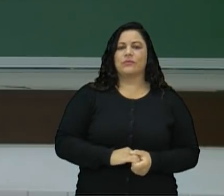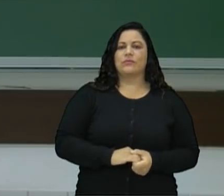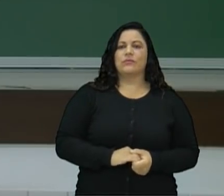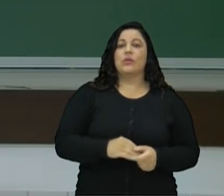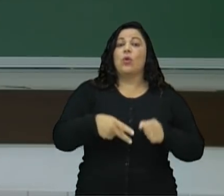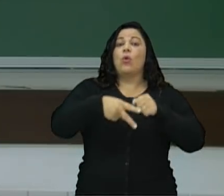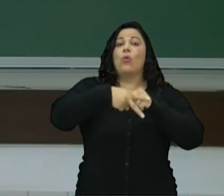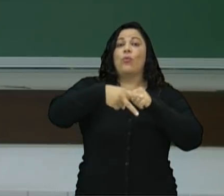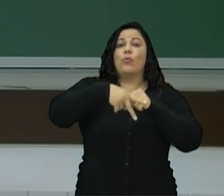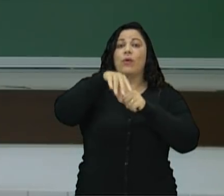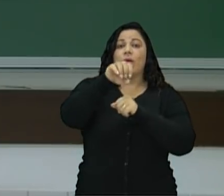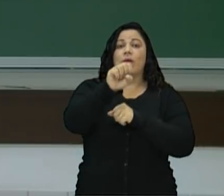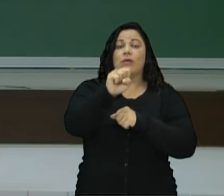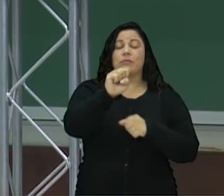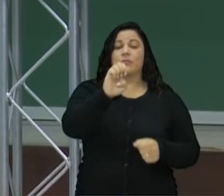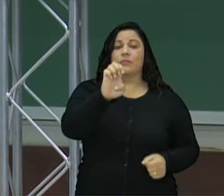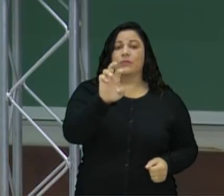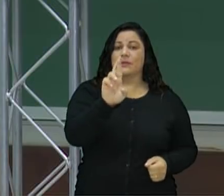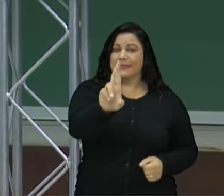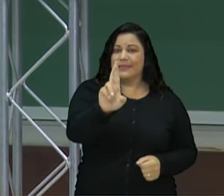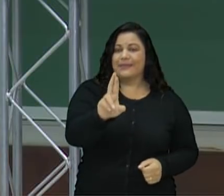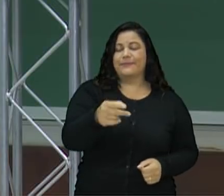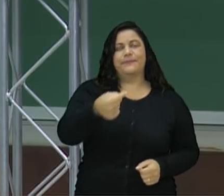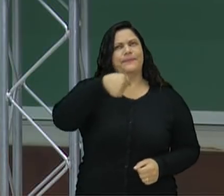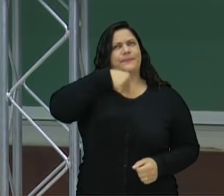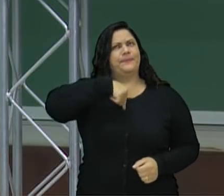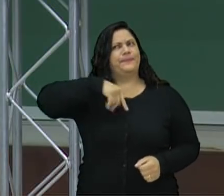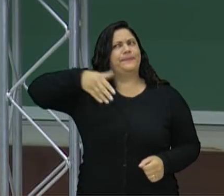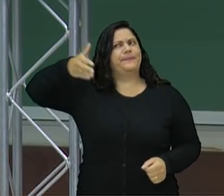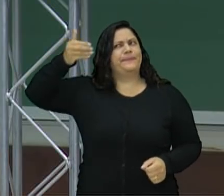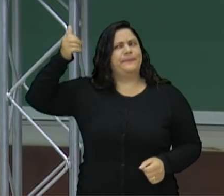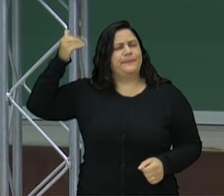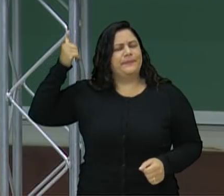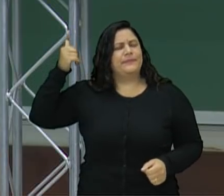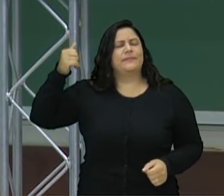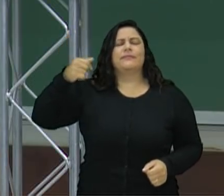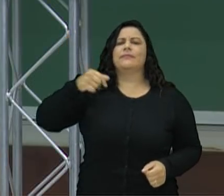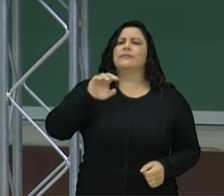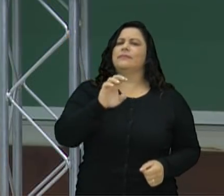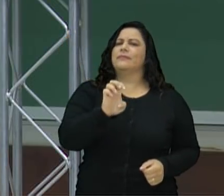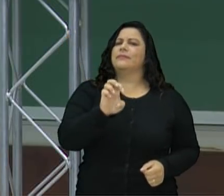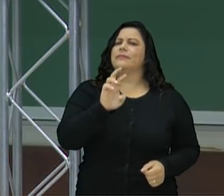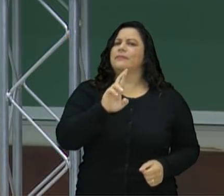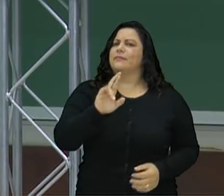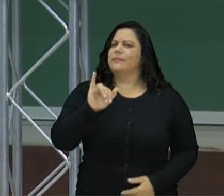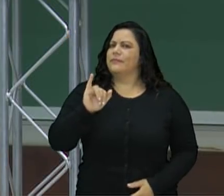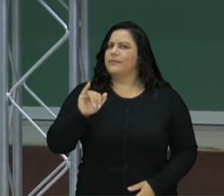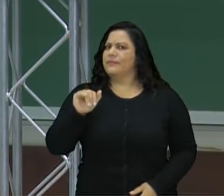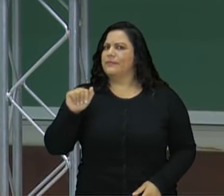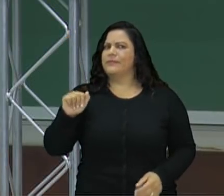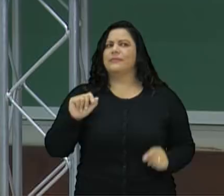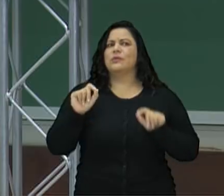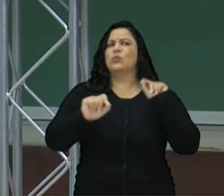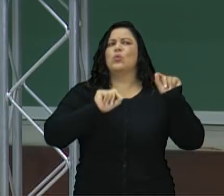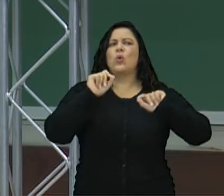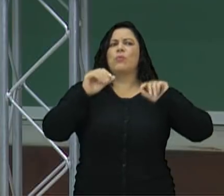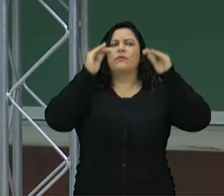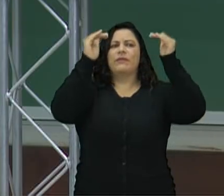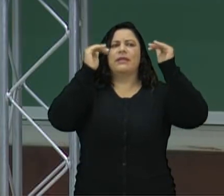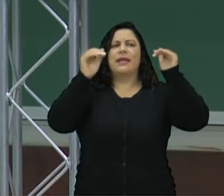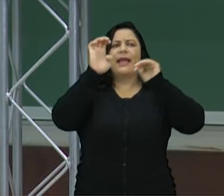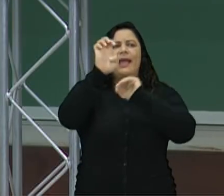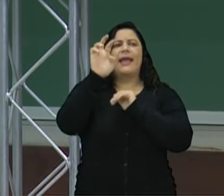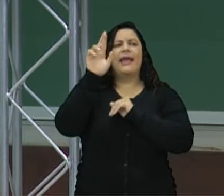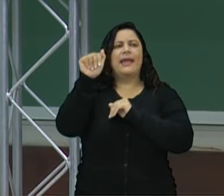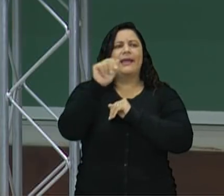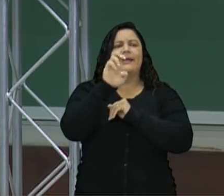pretérito imperfeito, ele fica eu era, tu eras, ele era, nós éramos, vós éreis e eles eram, né? Também a